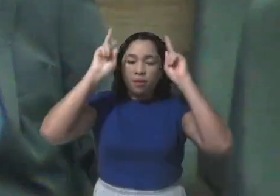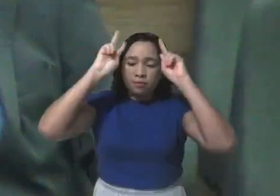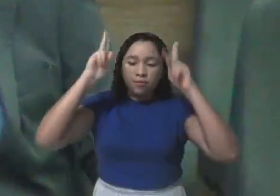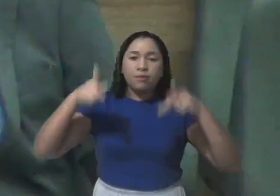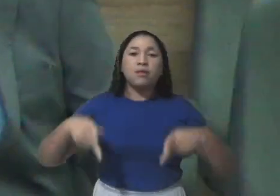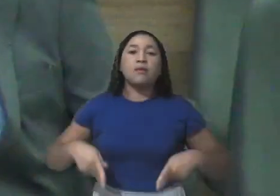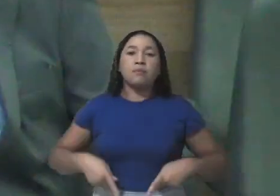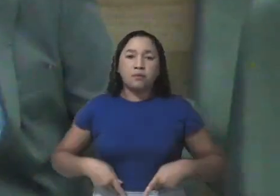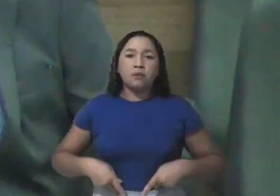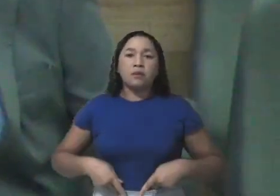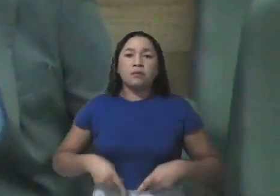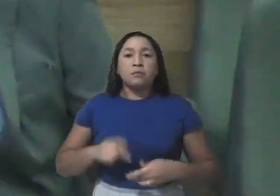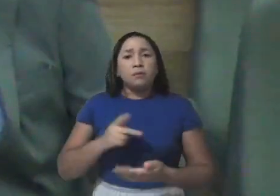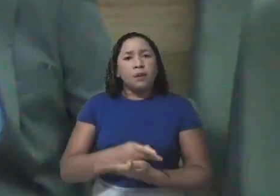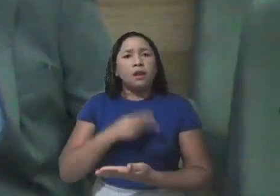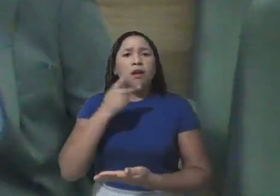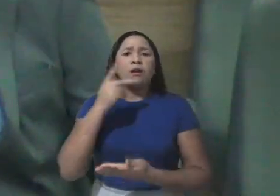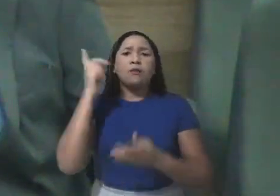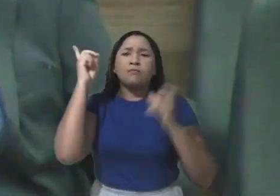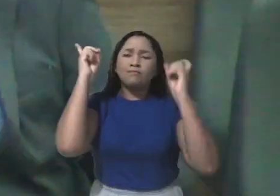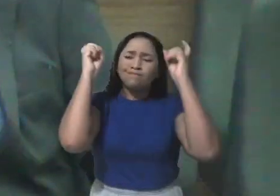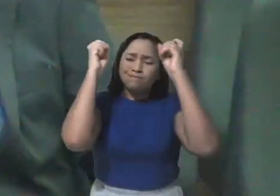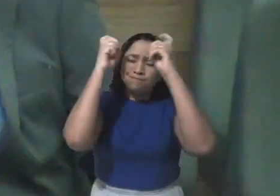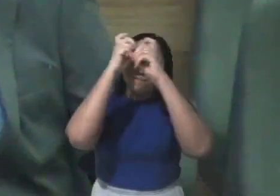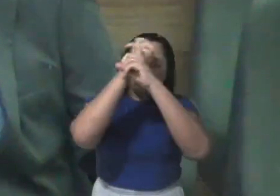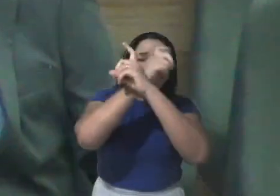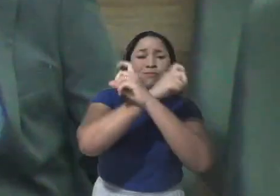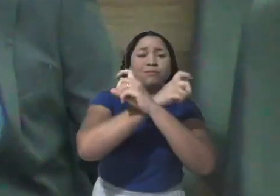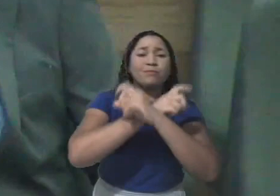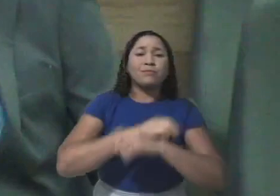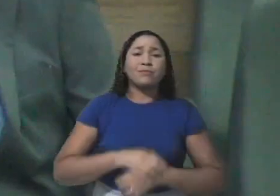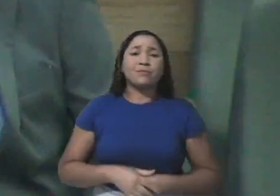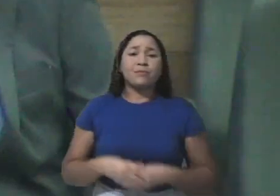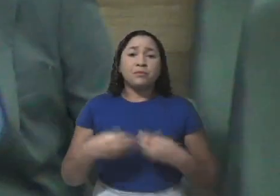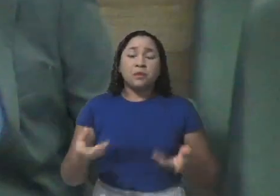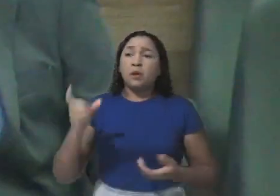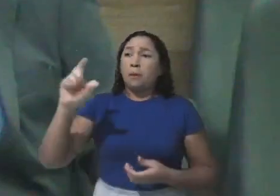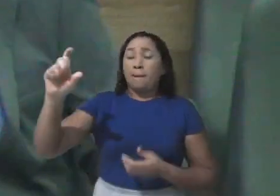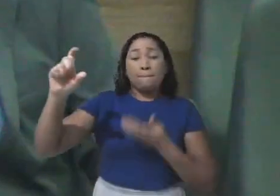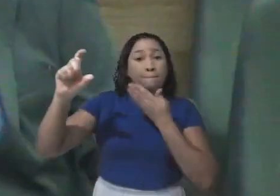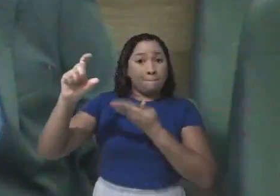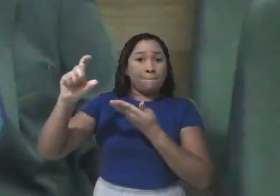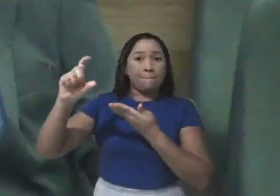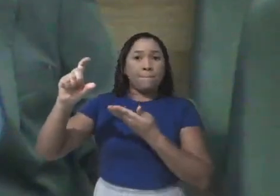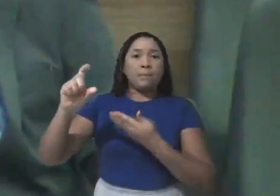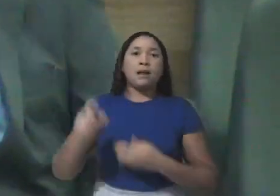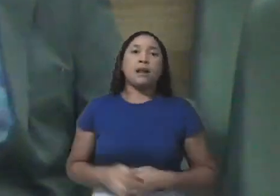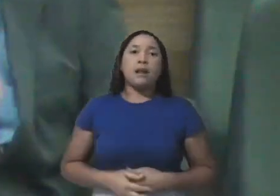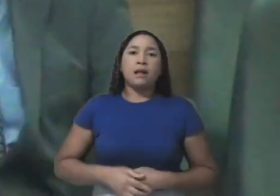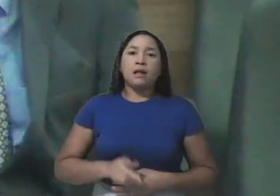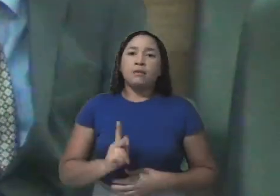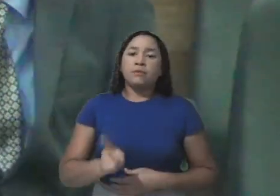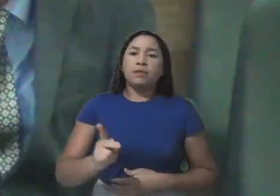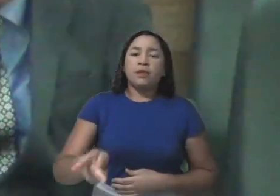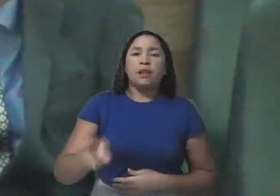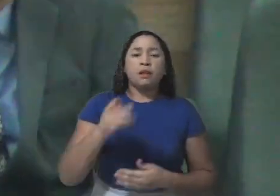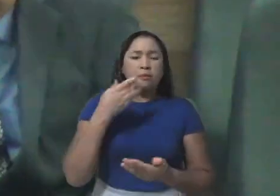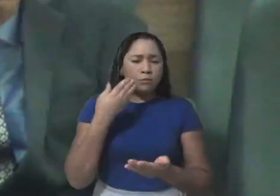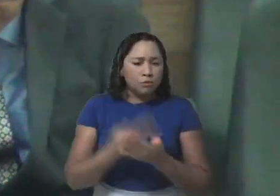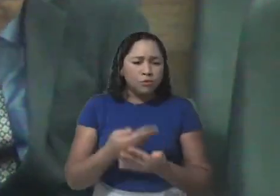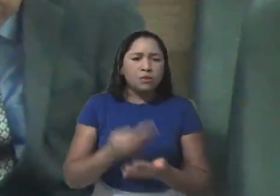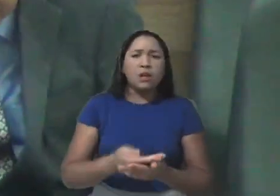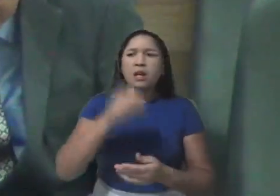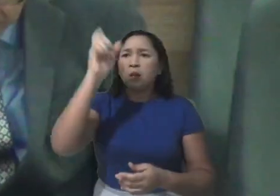acontece? Acontece. Então os credos, eles são constantemente reestudados,